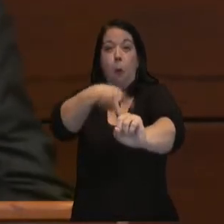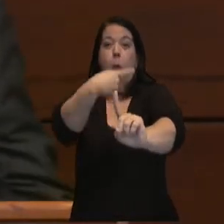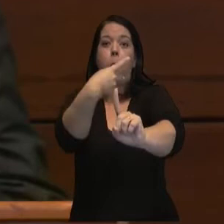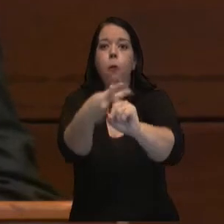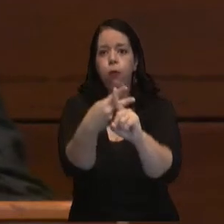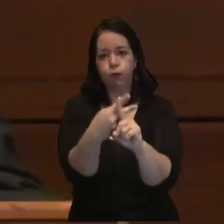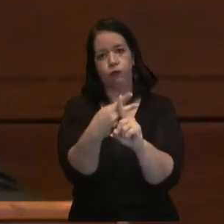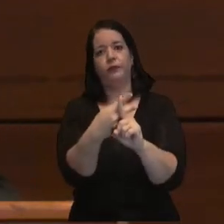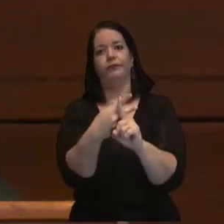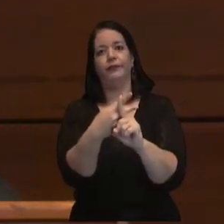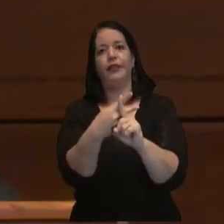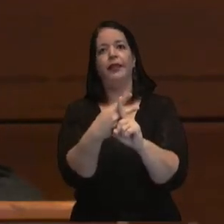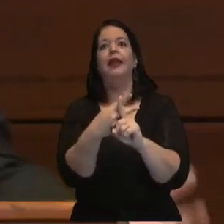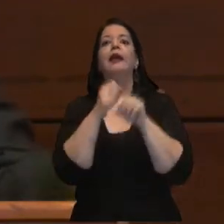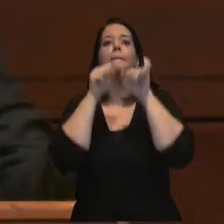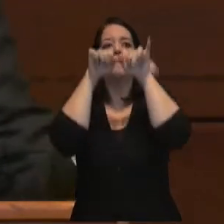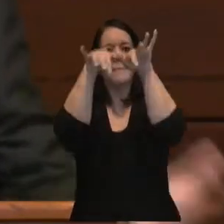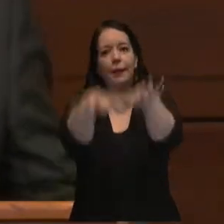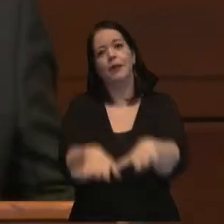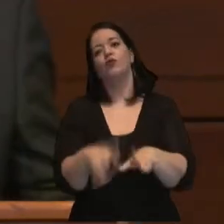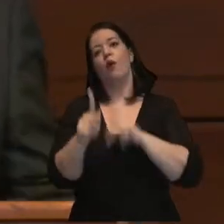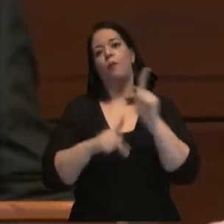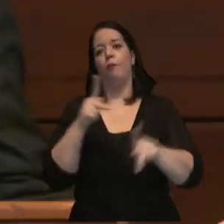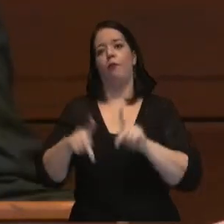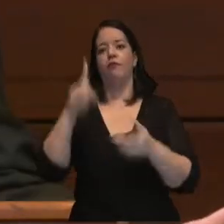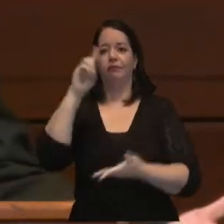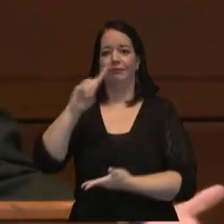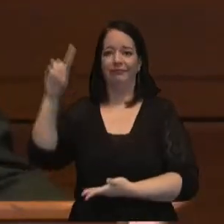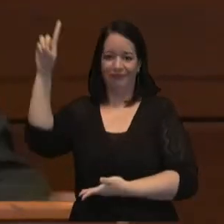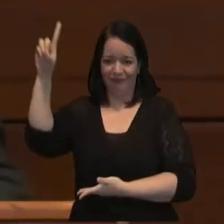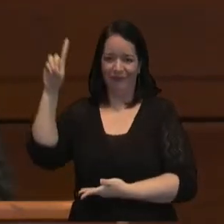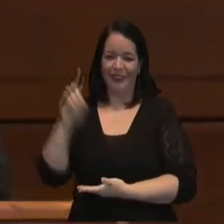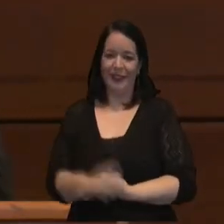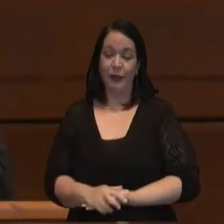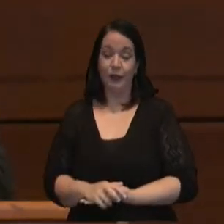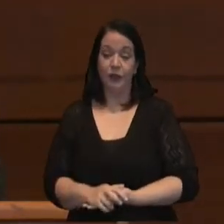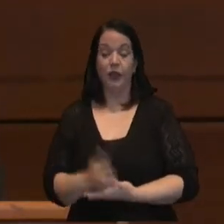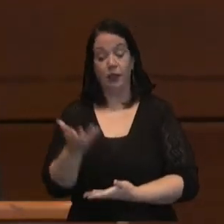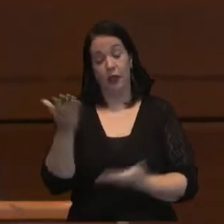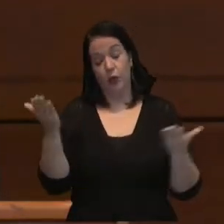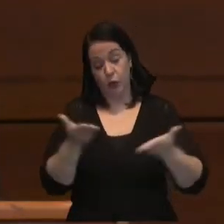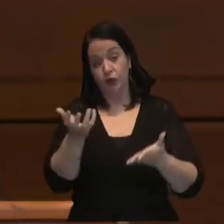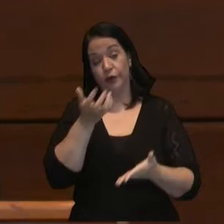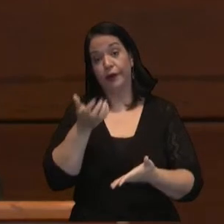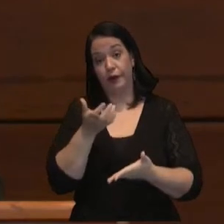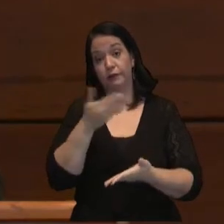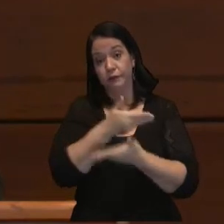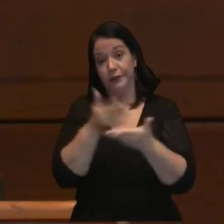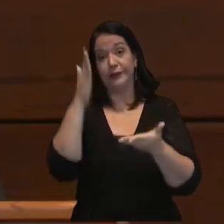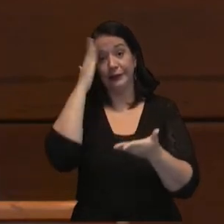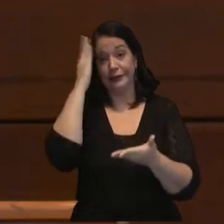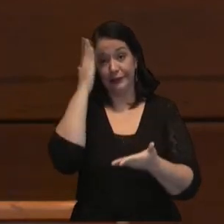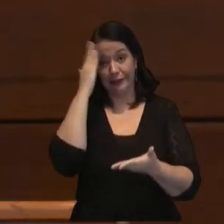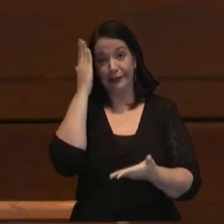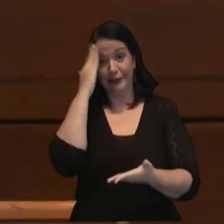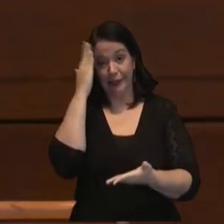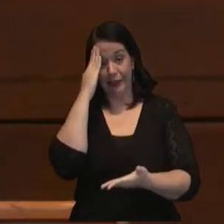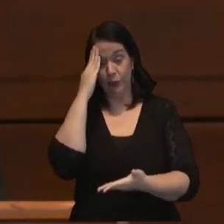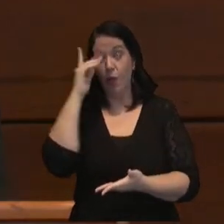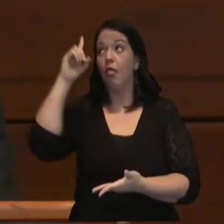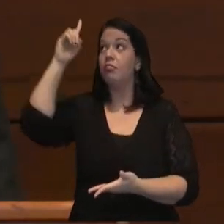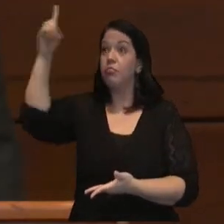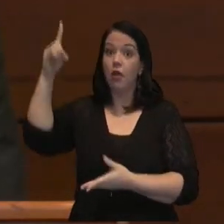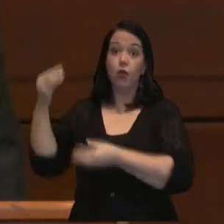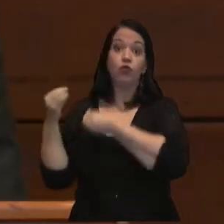nesta manhã, em nome de Jesus, a entenderem isto, já nessa introdução desta reflexão. O poder é dado